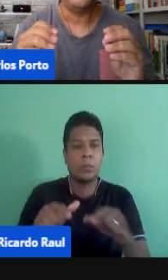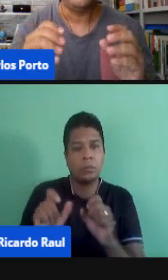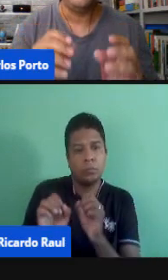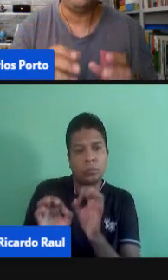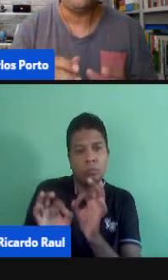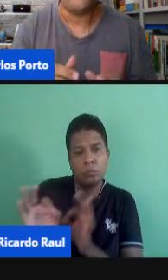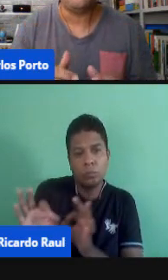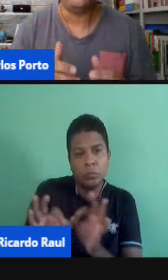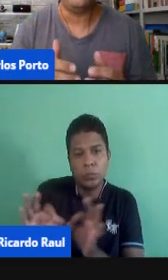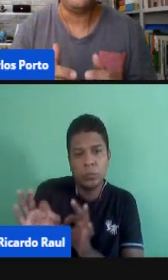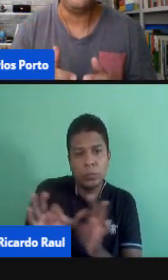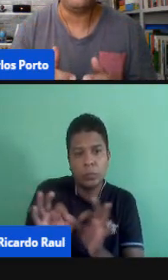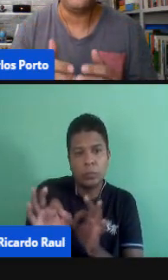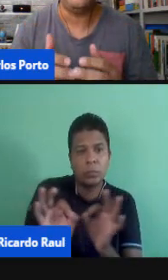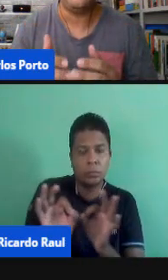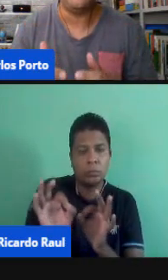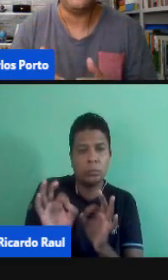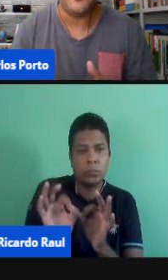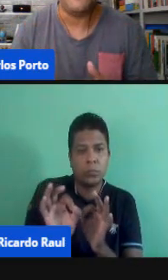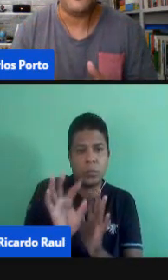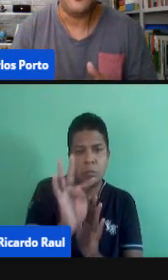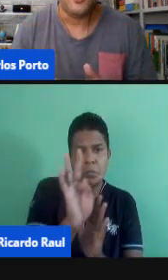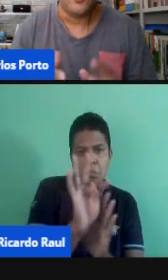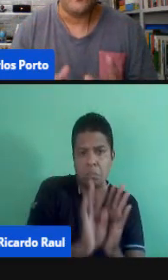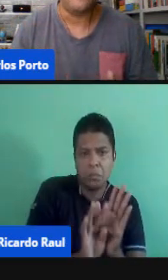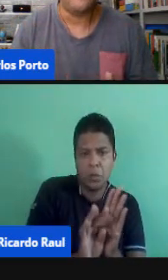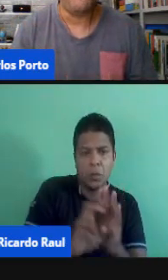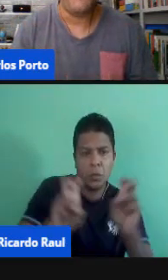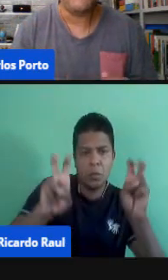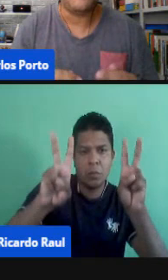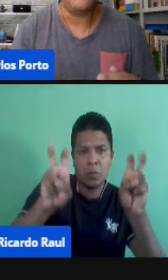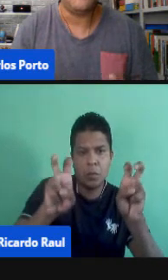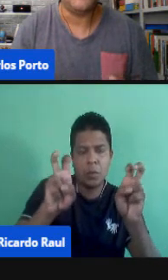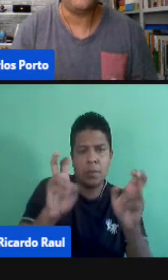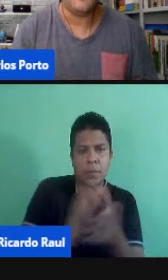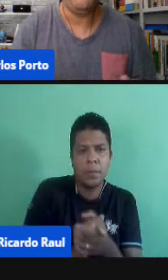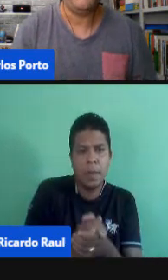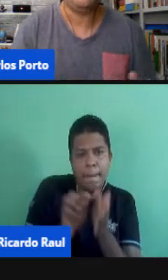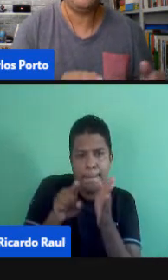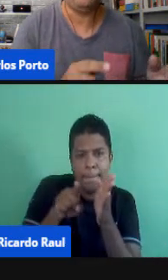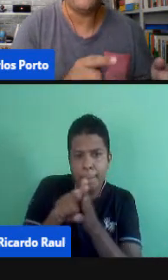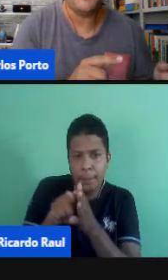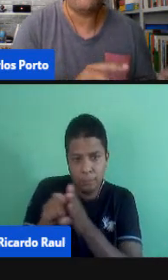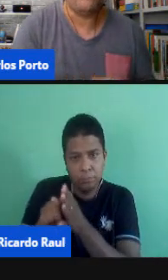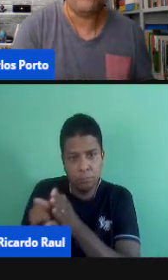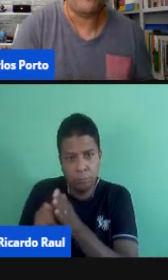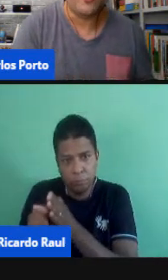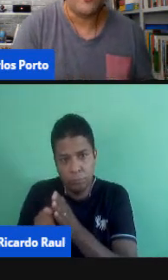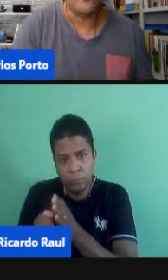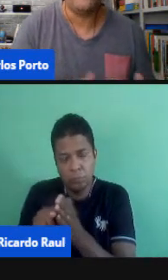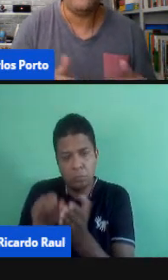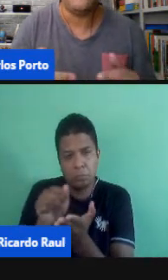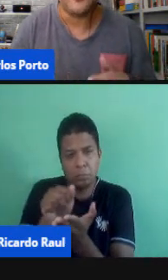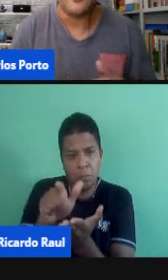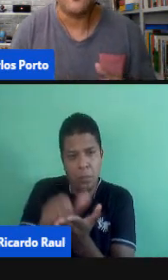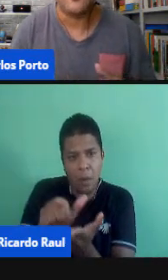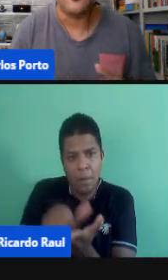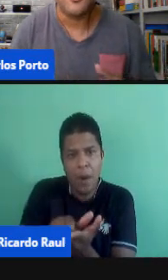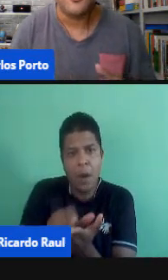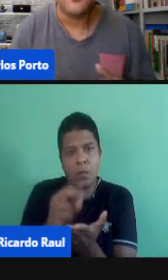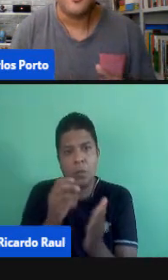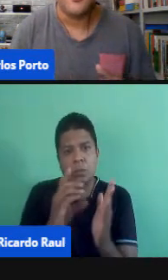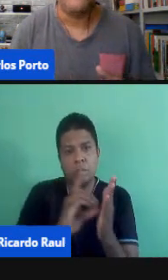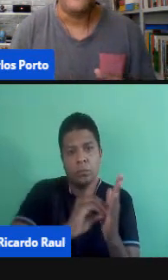organização e forma de texto e seu tema. Ou seja, pesquisando em meios impressos ou